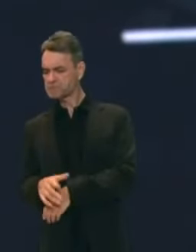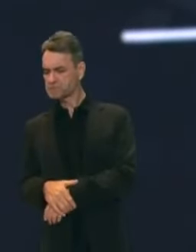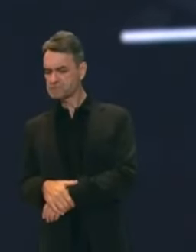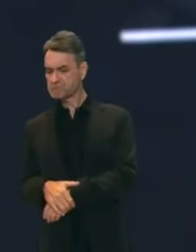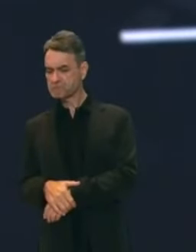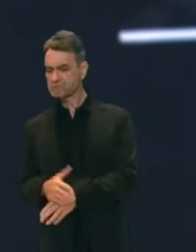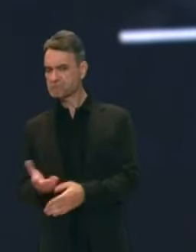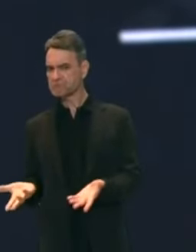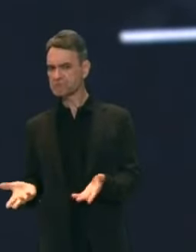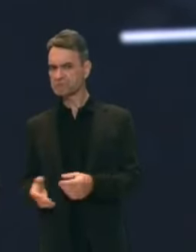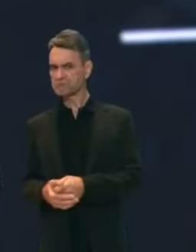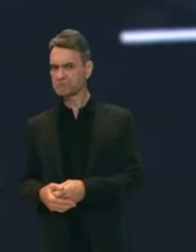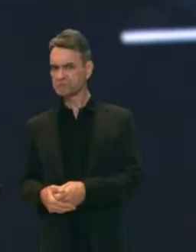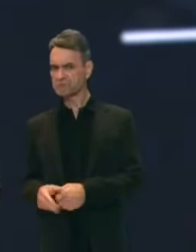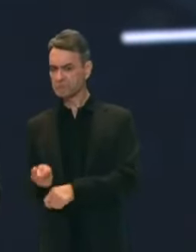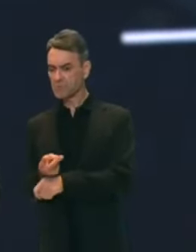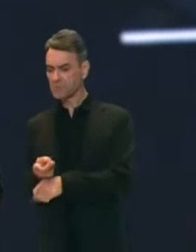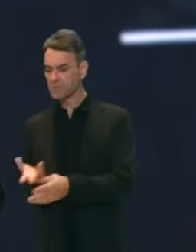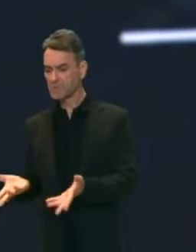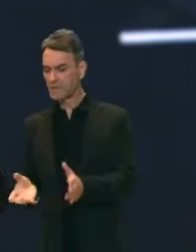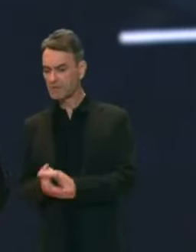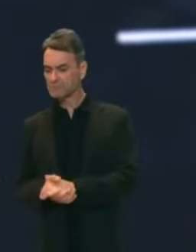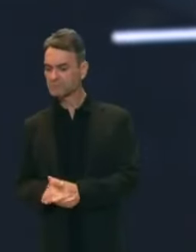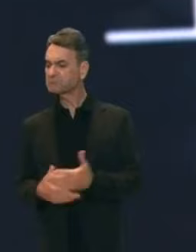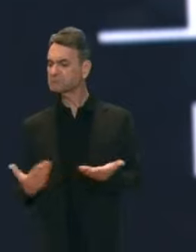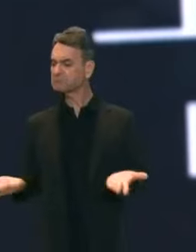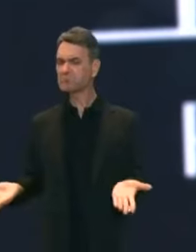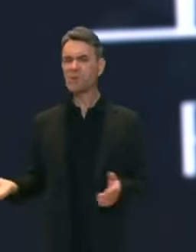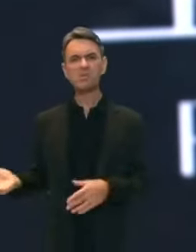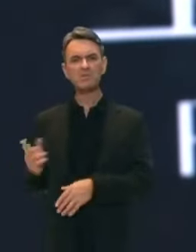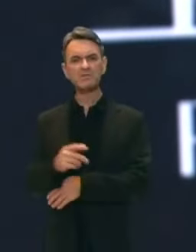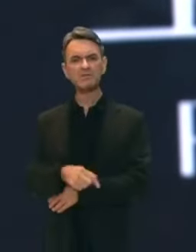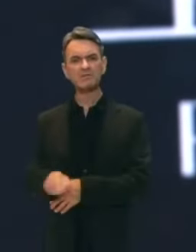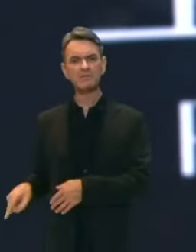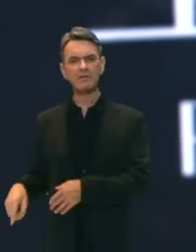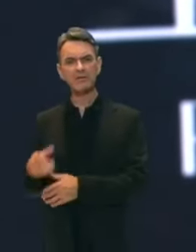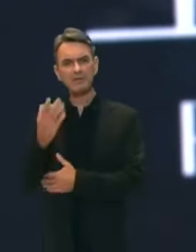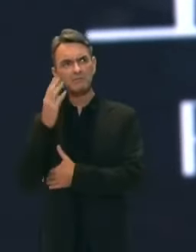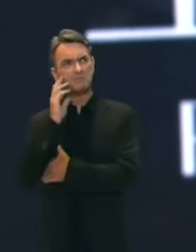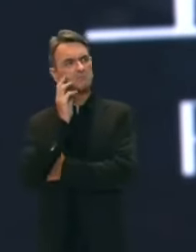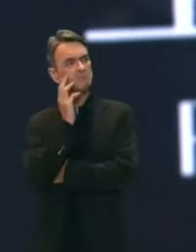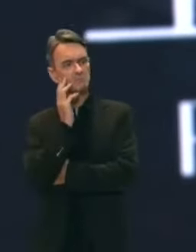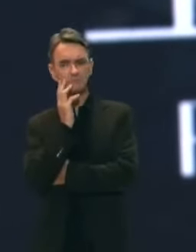shopping. E eu fiquei pensando, mas da onde que veio esse andar de shopping?